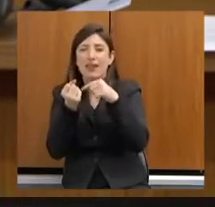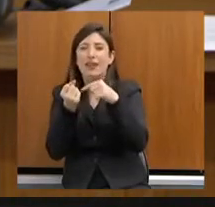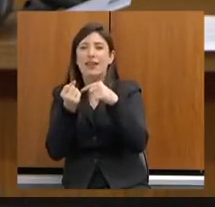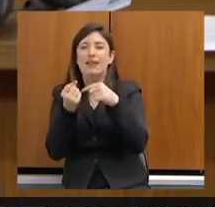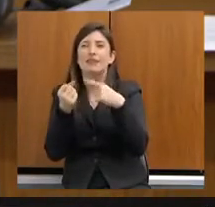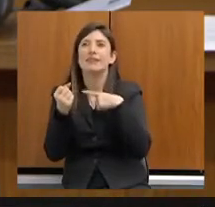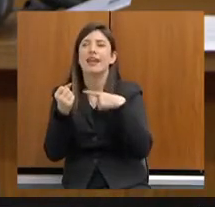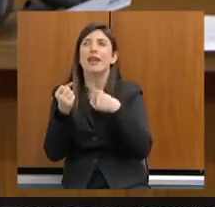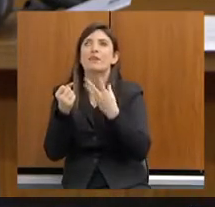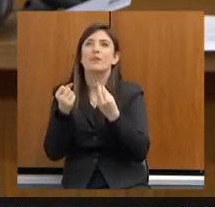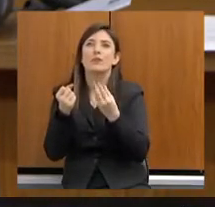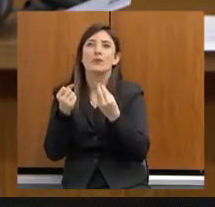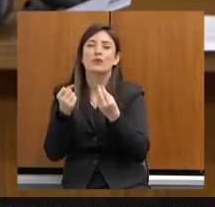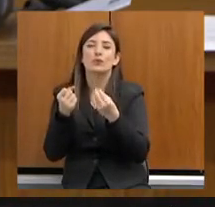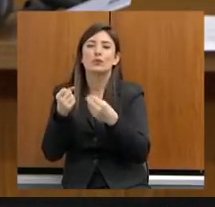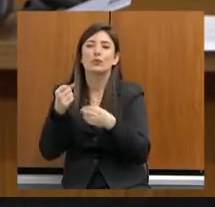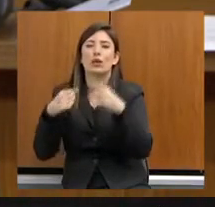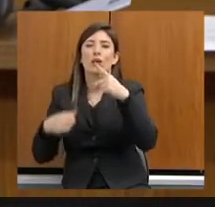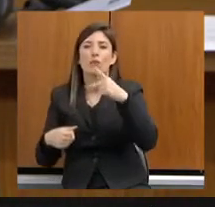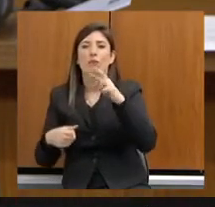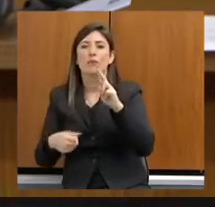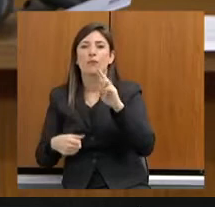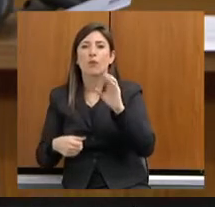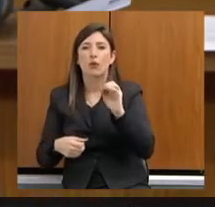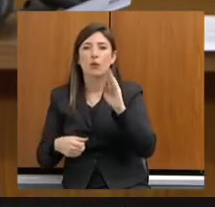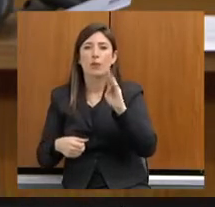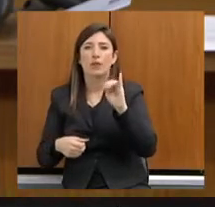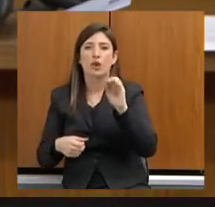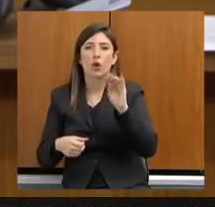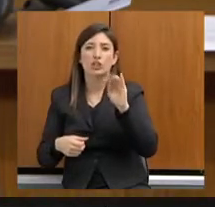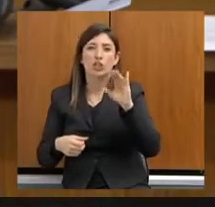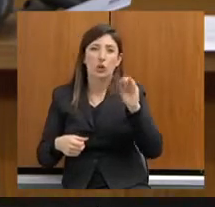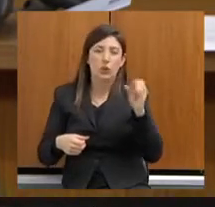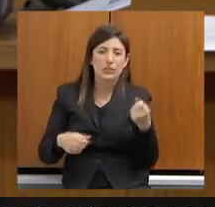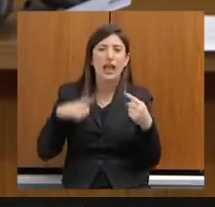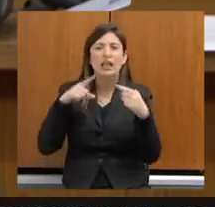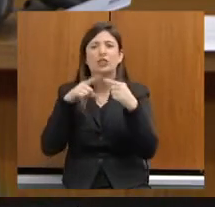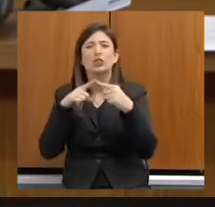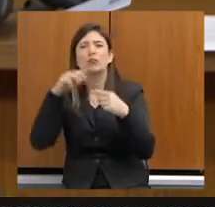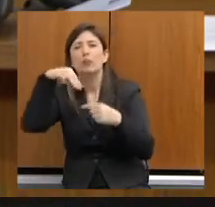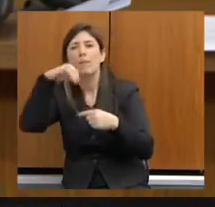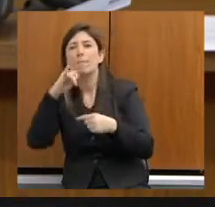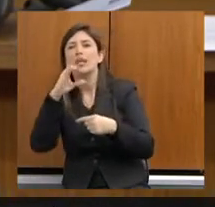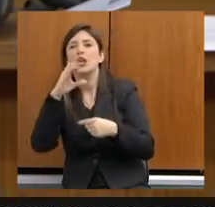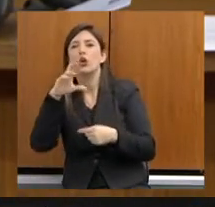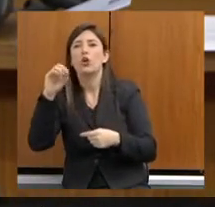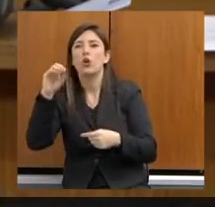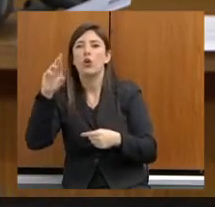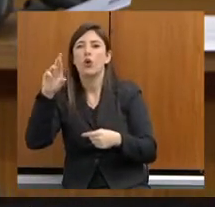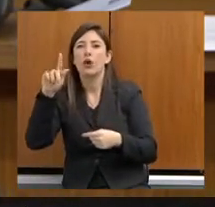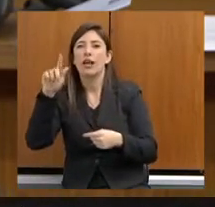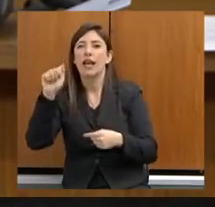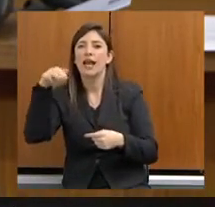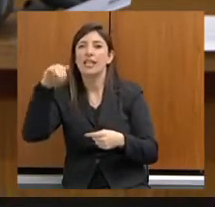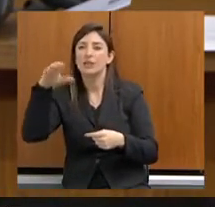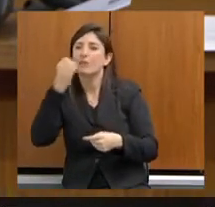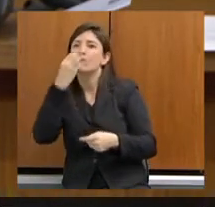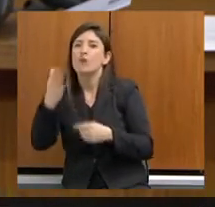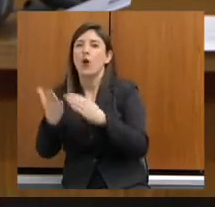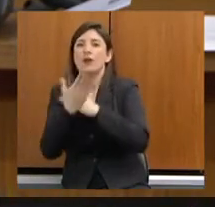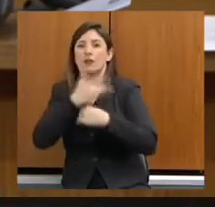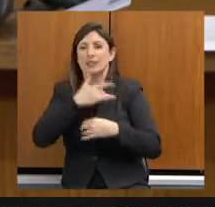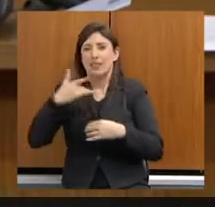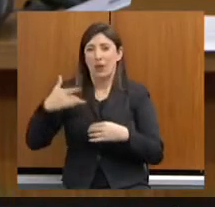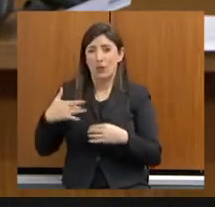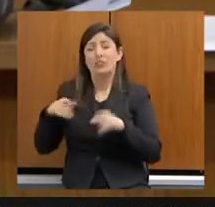vamos ter probióticos né muitos micro-organismos do bem que ajuda muito na saúde também você tem um risco